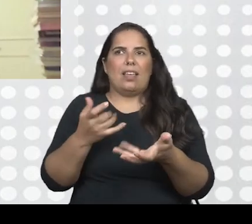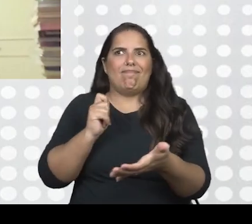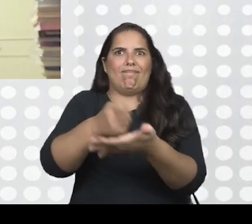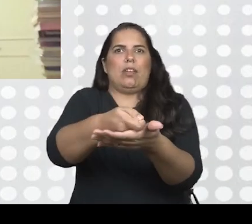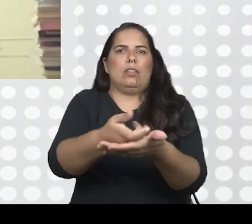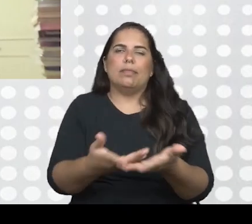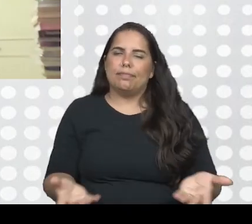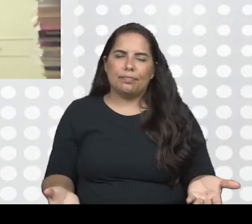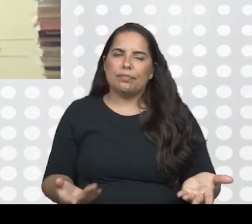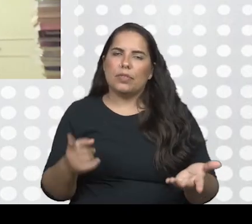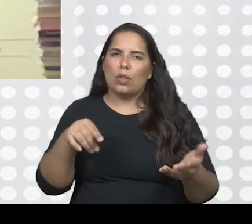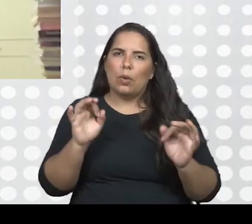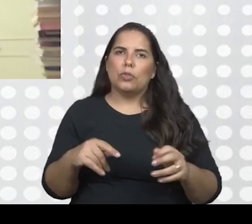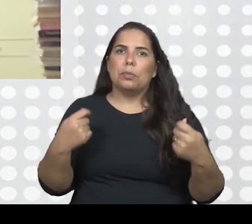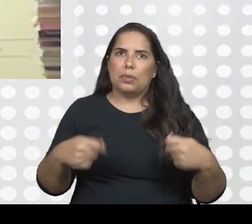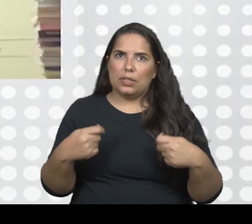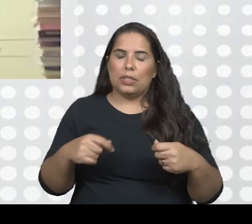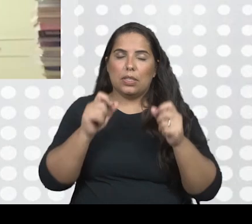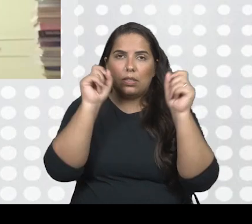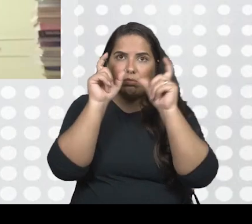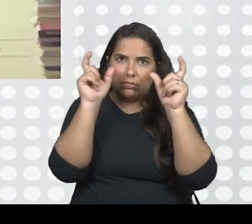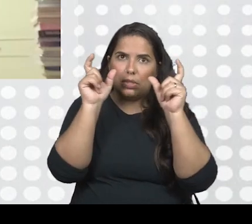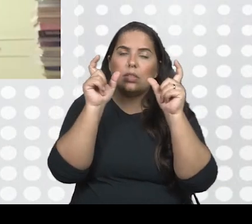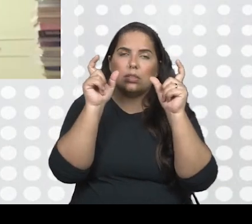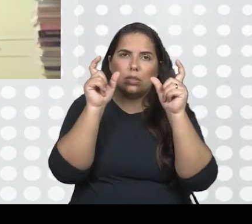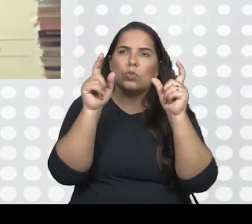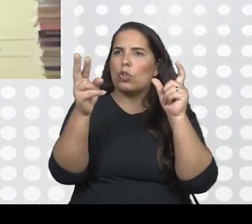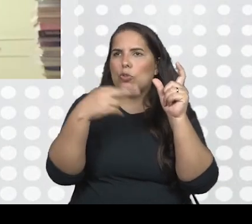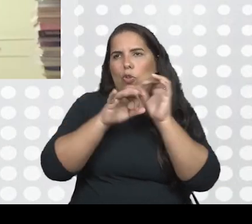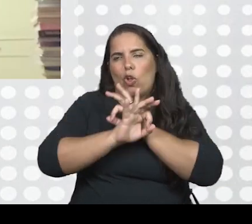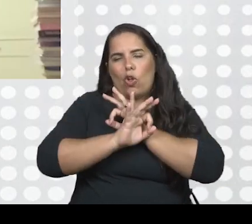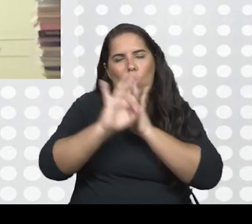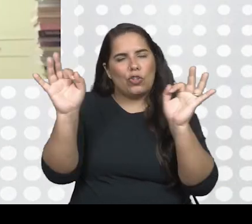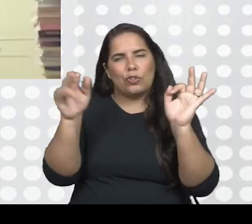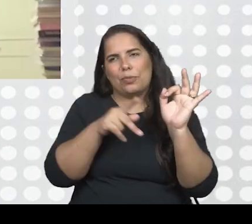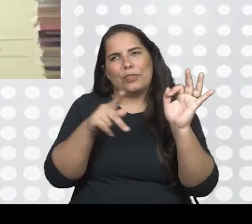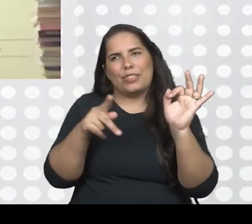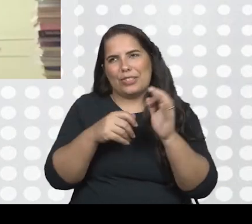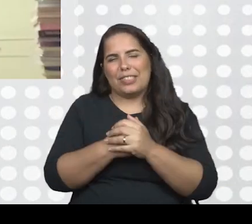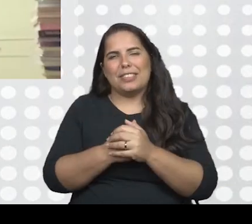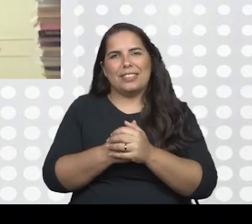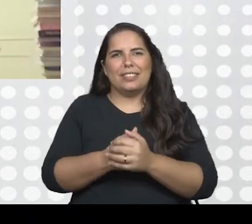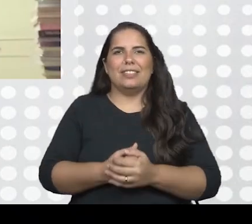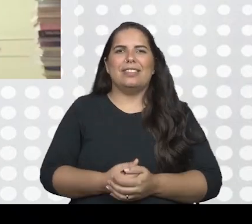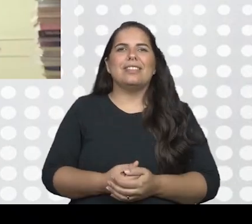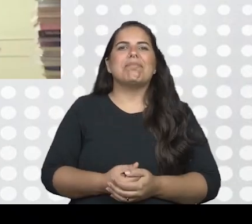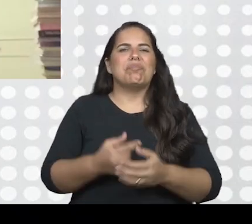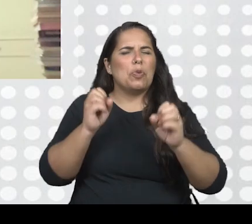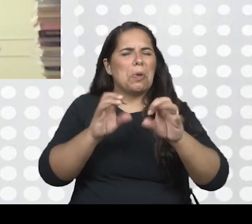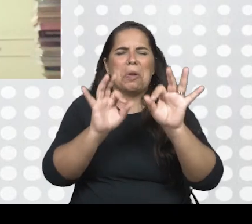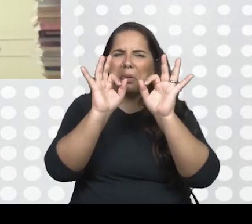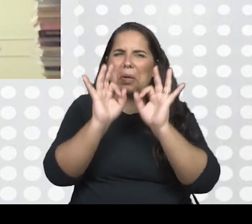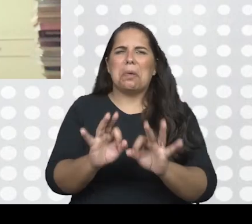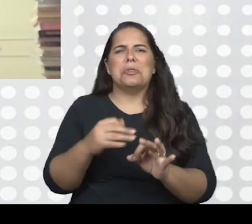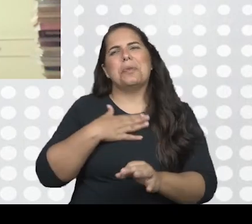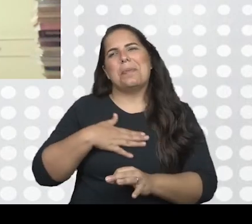Então, realmente, a gente precisa estar atento, e a sua resposta foi ótima, professora. Uma aula, na verdade, um